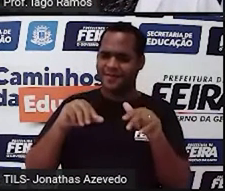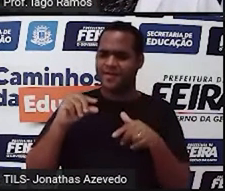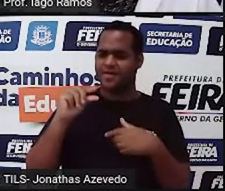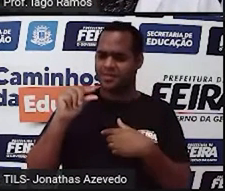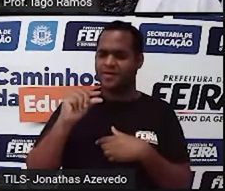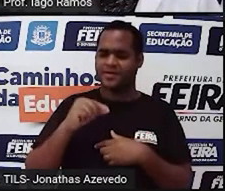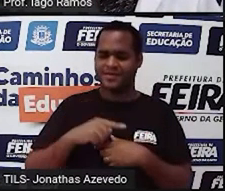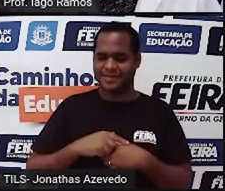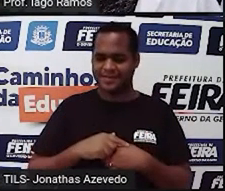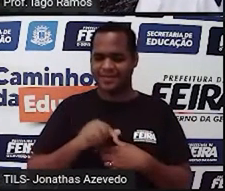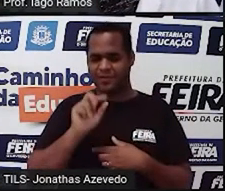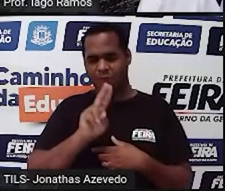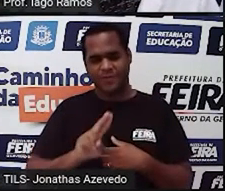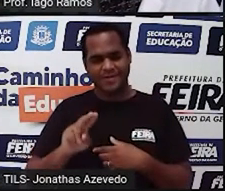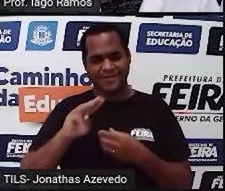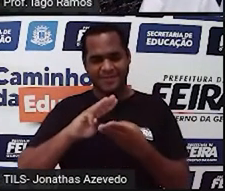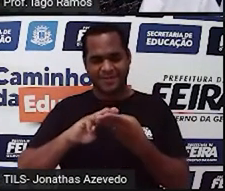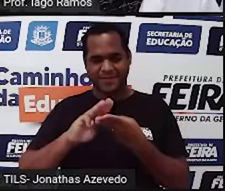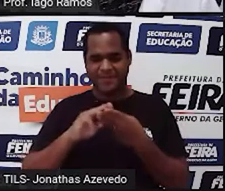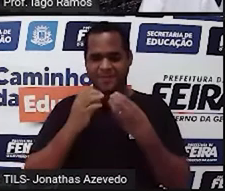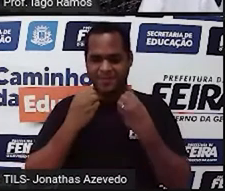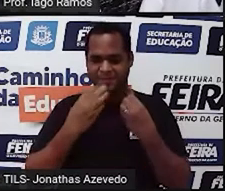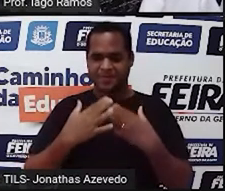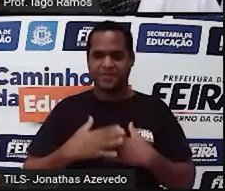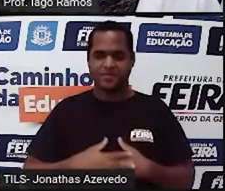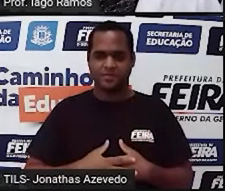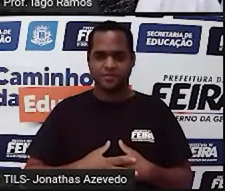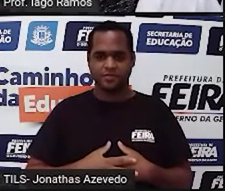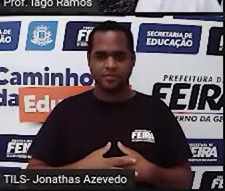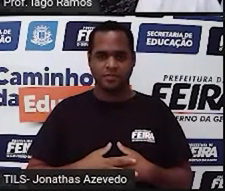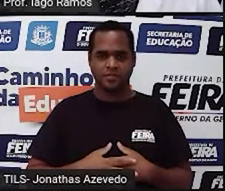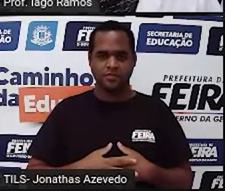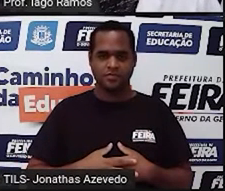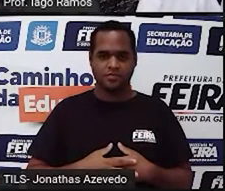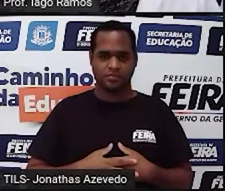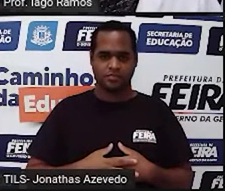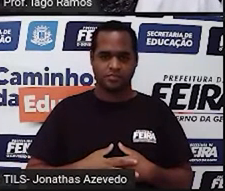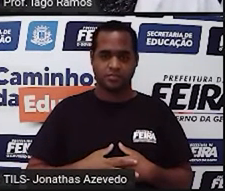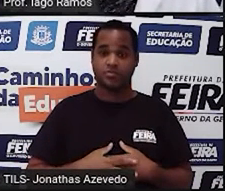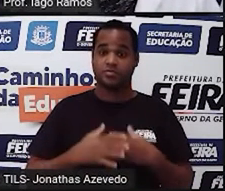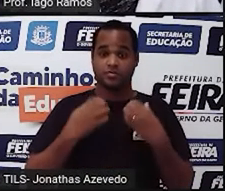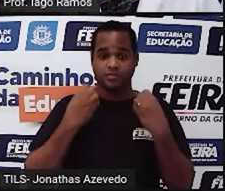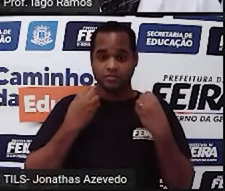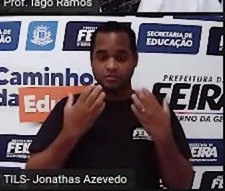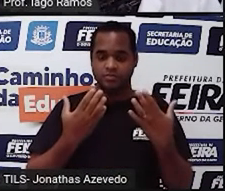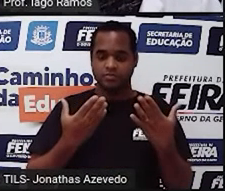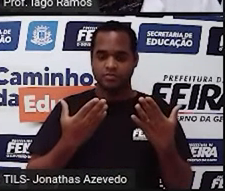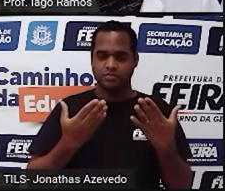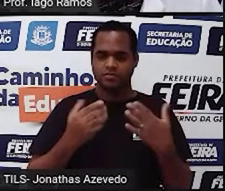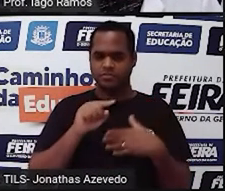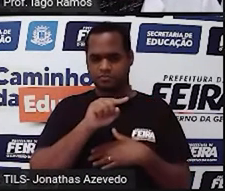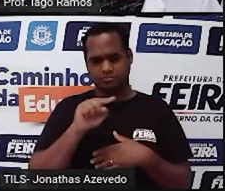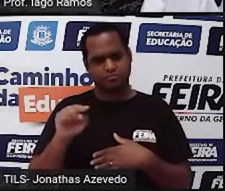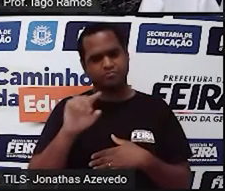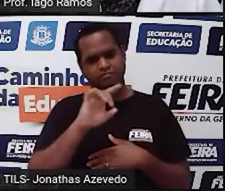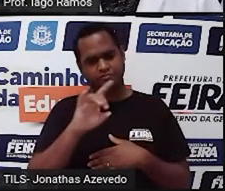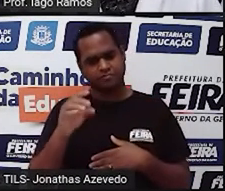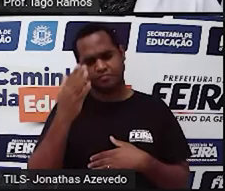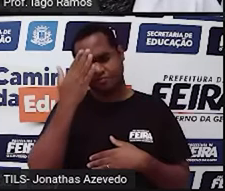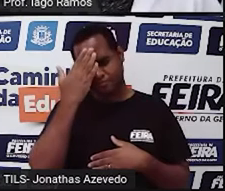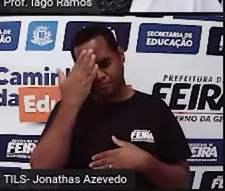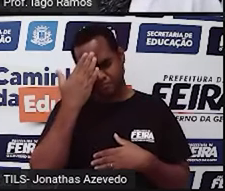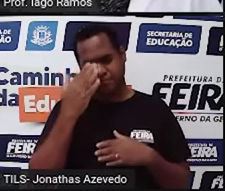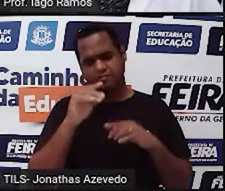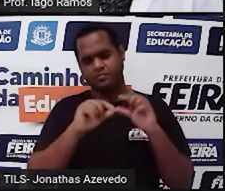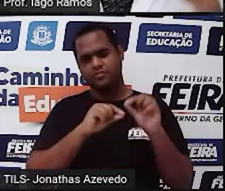que a gente usa muito aí na matemática tá bom bom e você sabia né